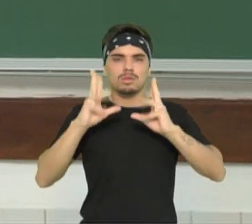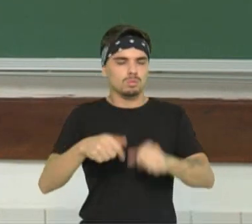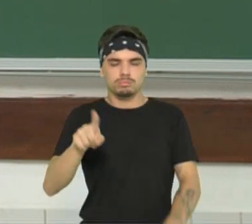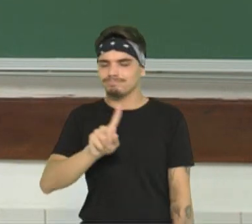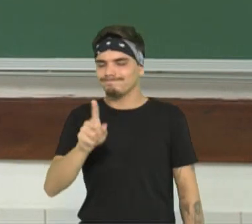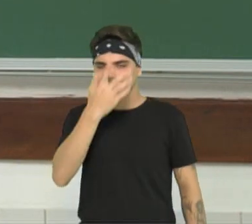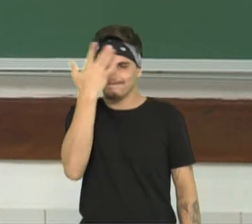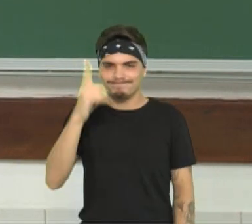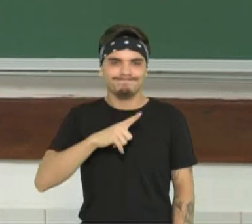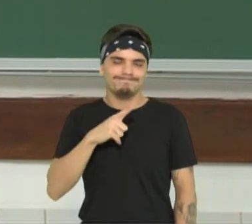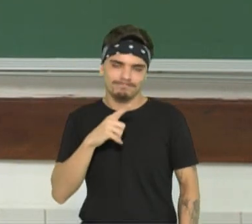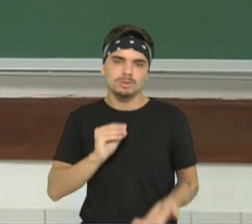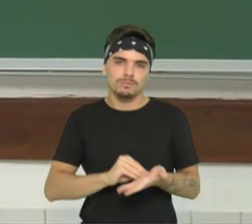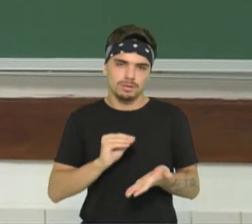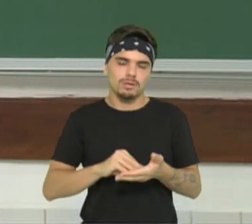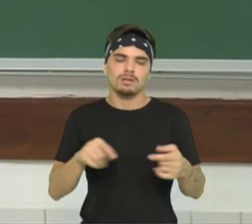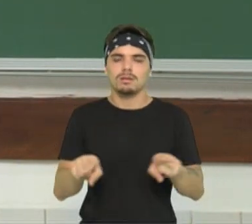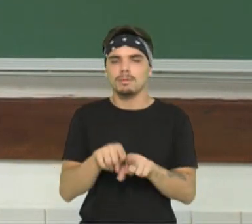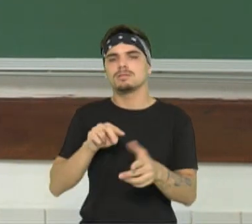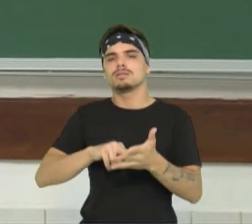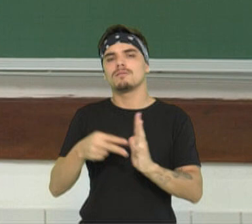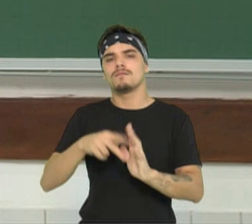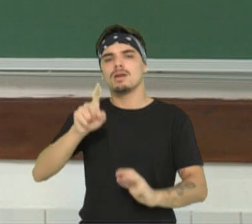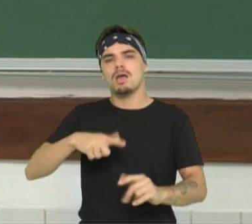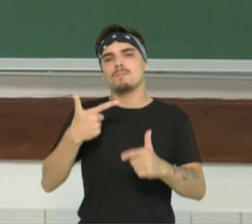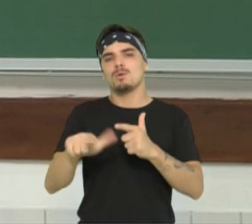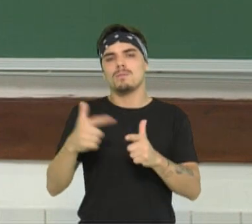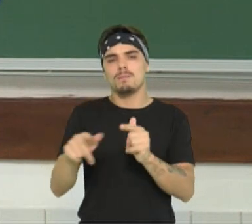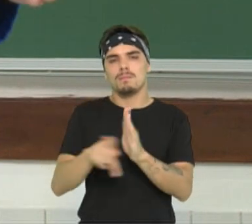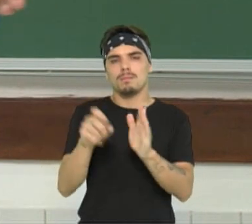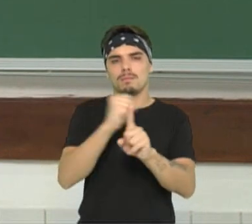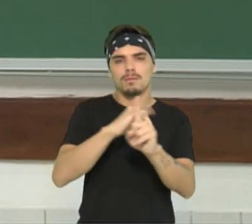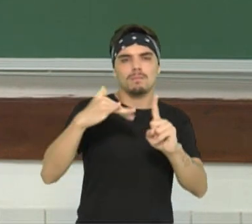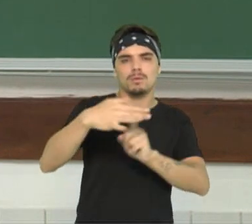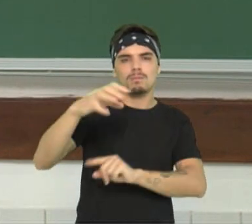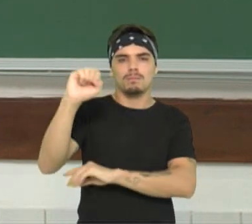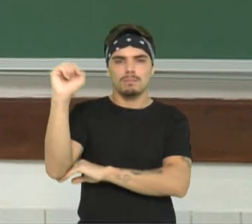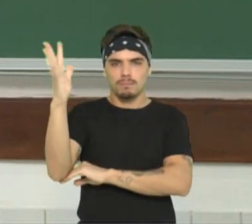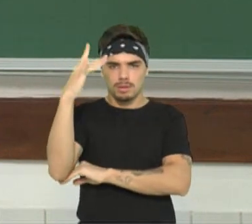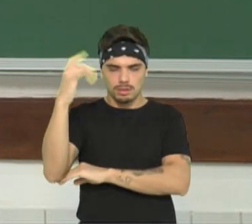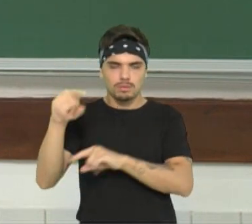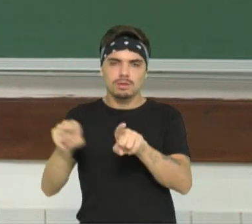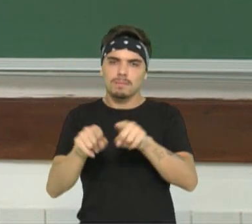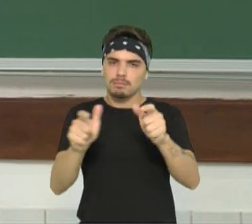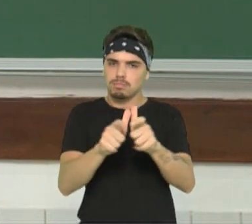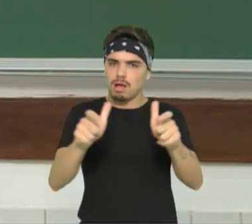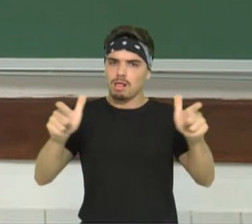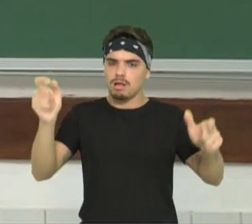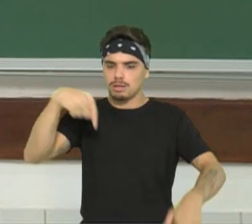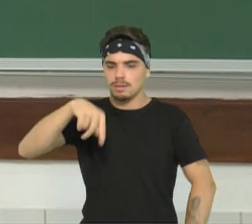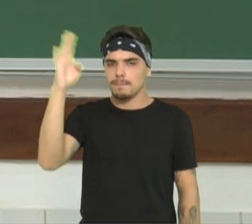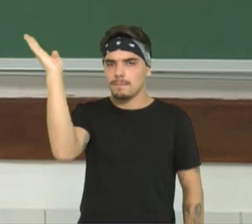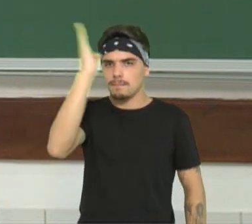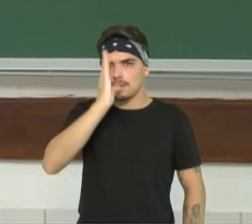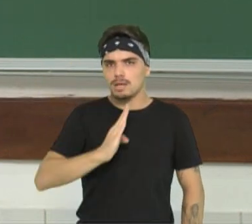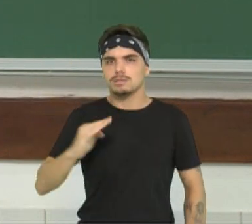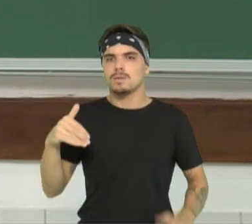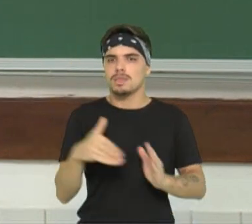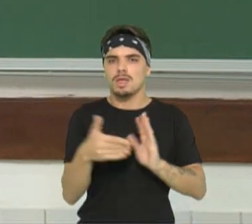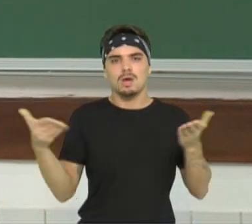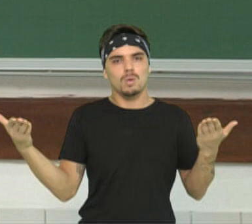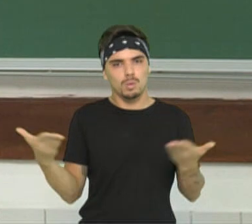que têm. Isso significa que também é um problema socioambiental bem grande no Brasil ainda